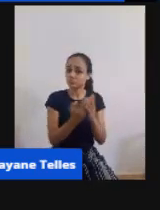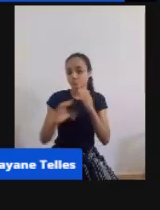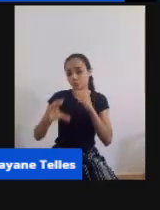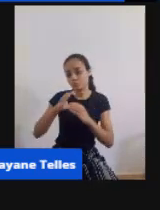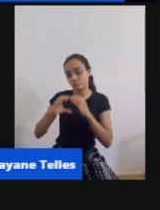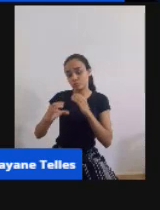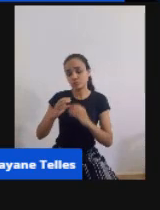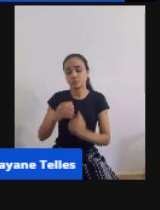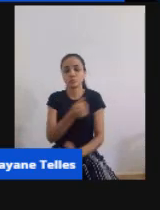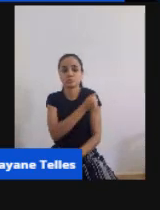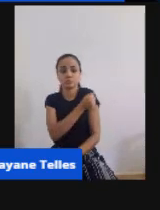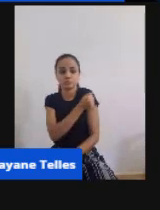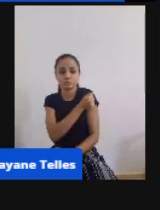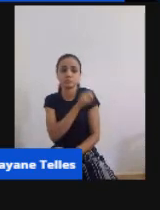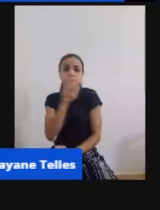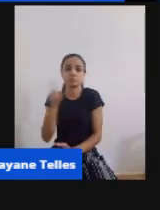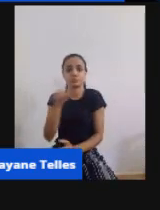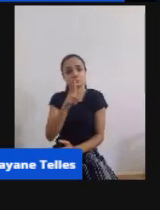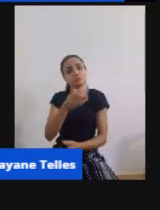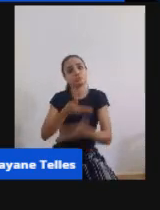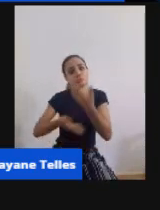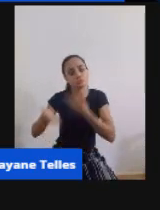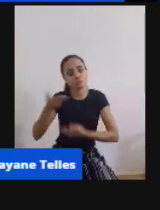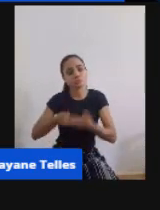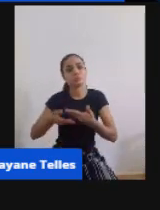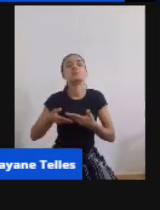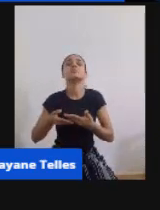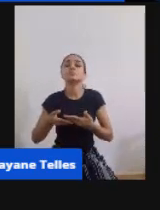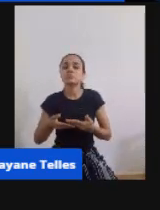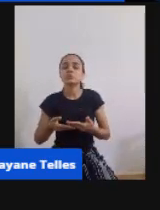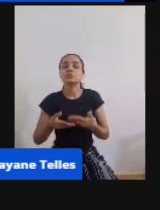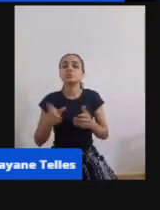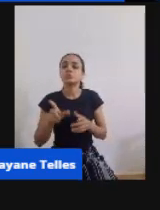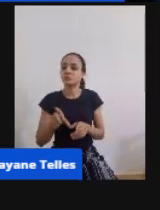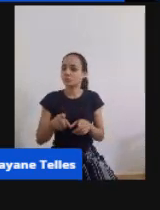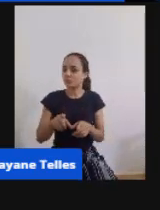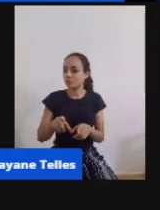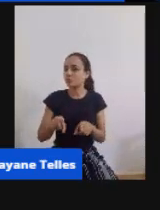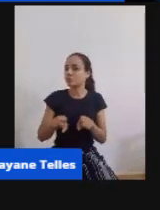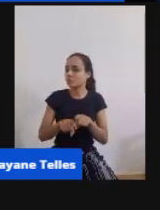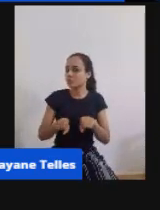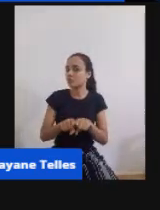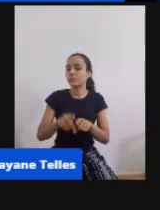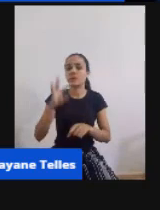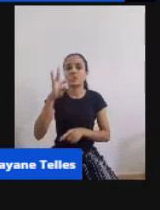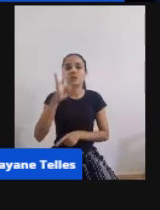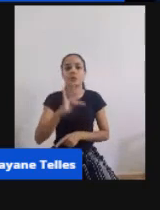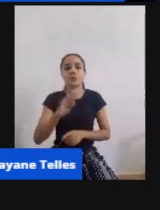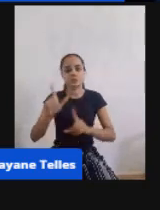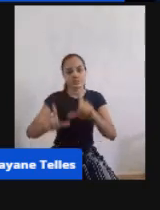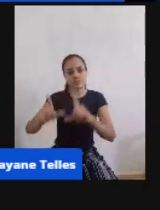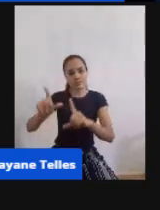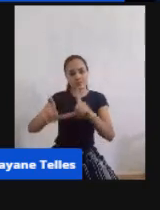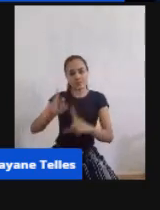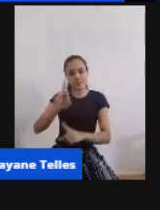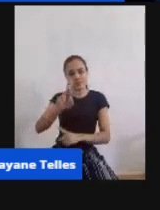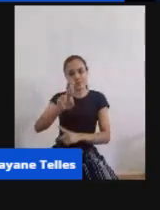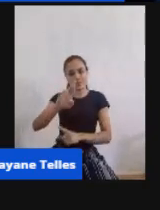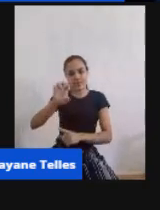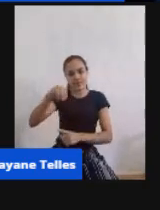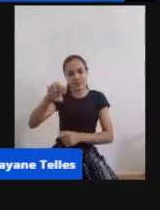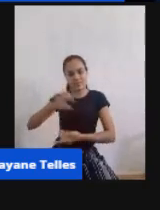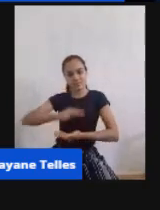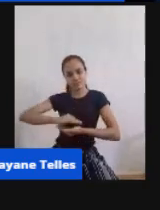da TV REME, que possui programações diárias de teleaulas no canal 4.2 e em seu canal no